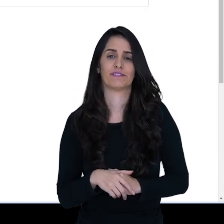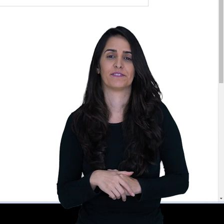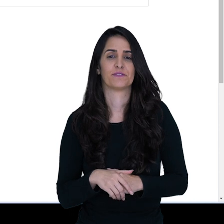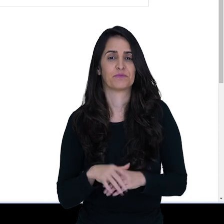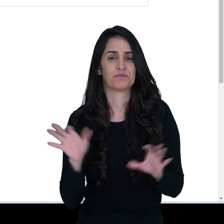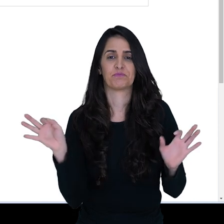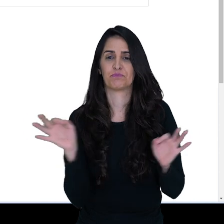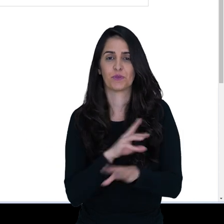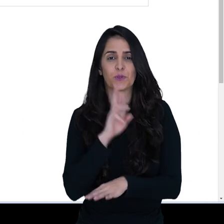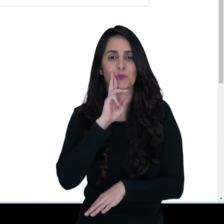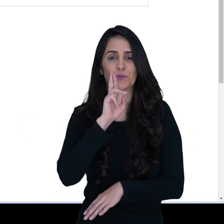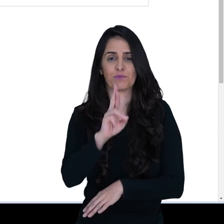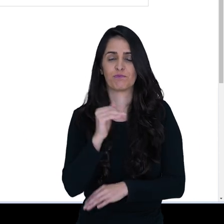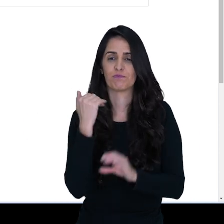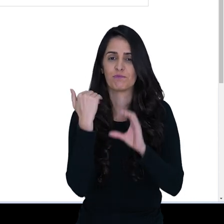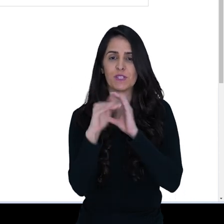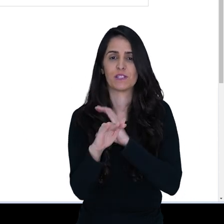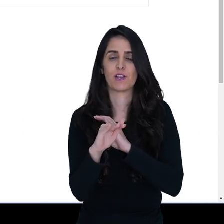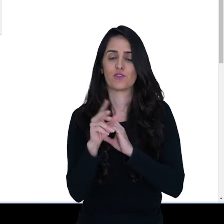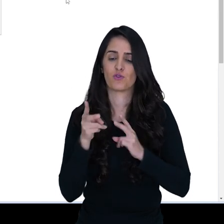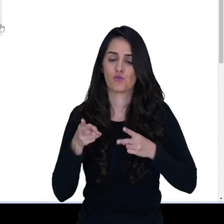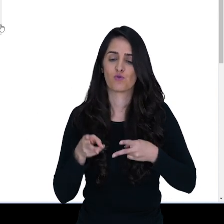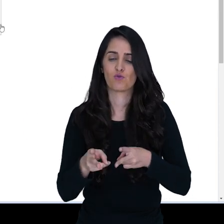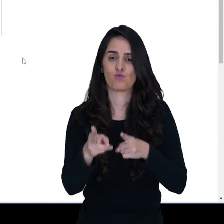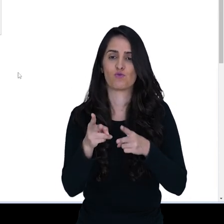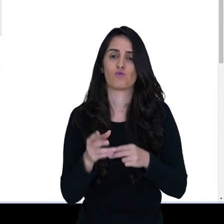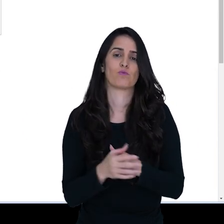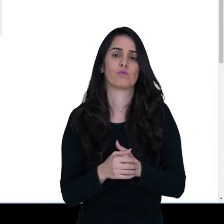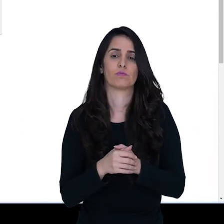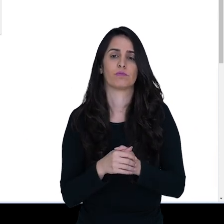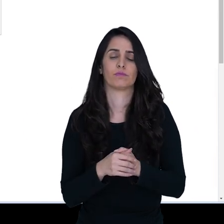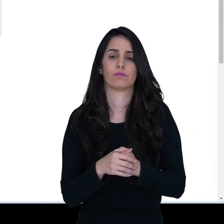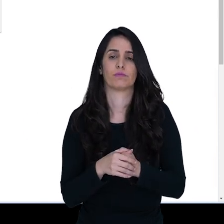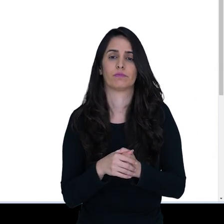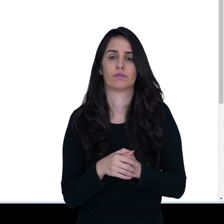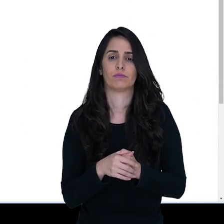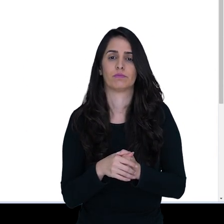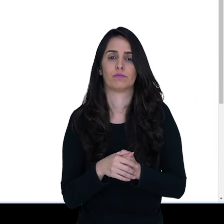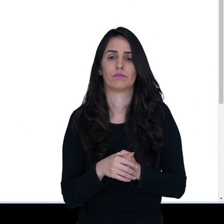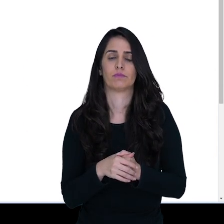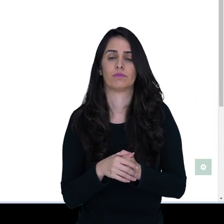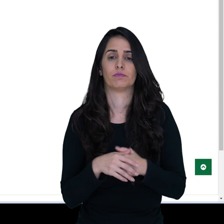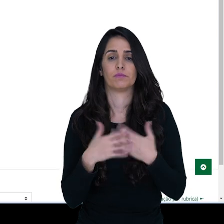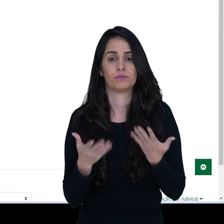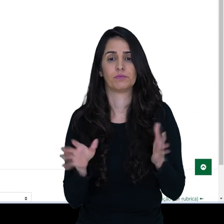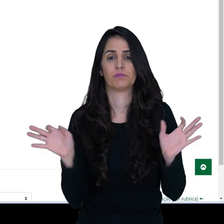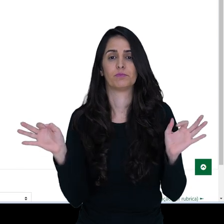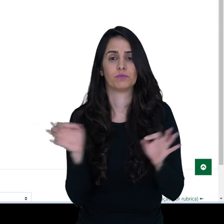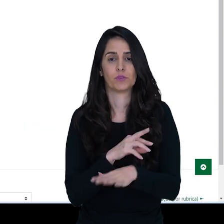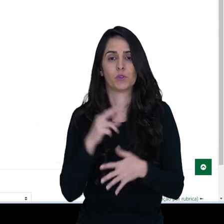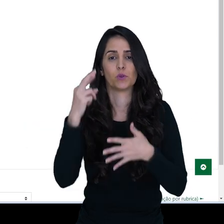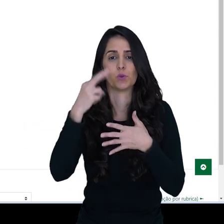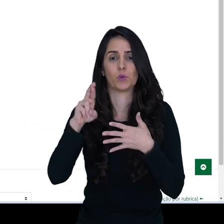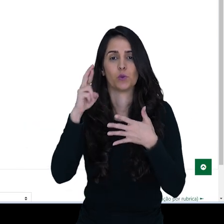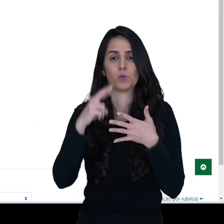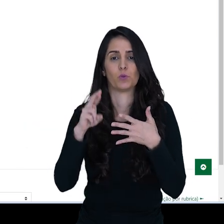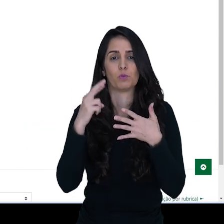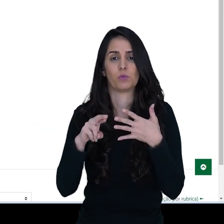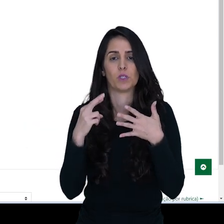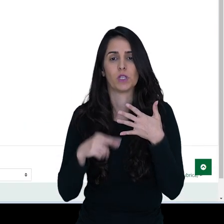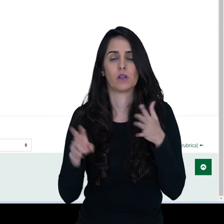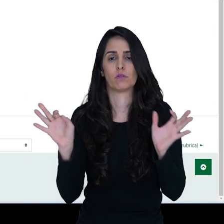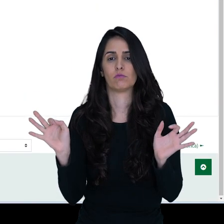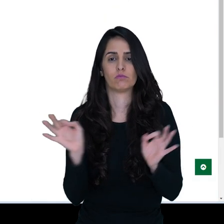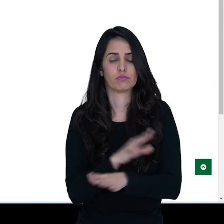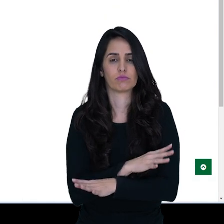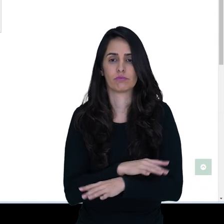mensagem de confirmação eu vou clicar em continuar e aqui já está a rubrica